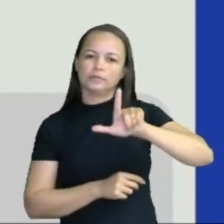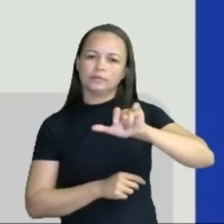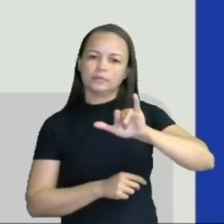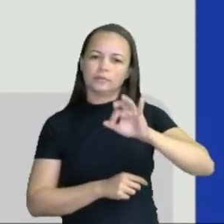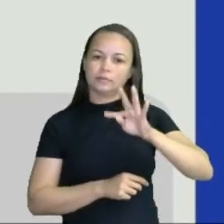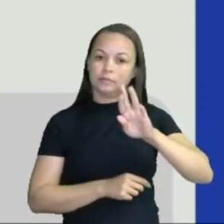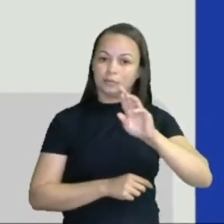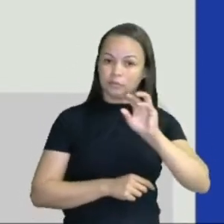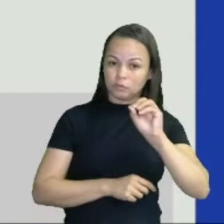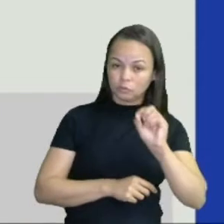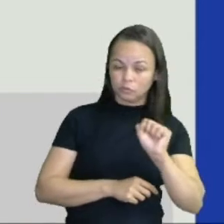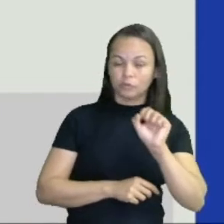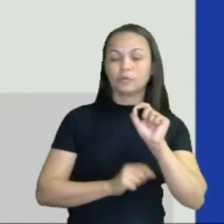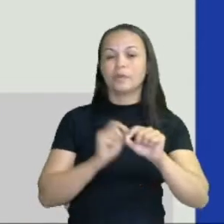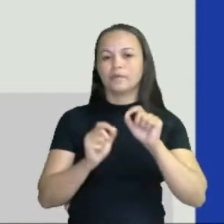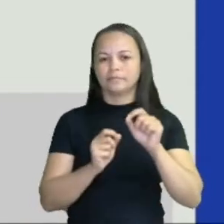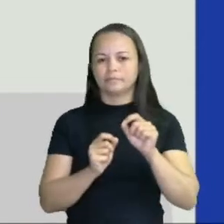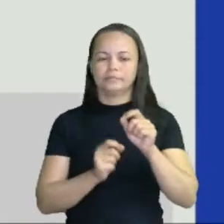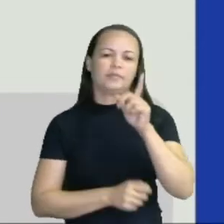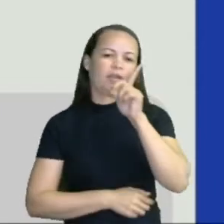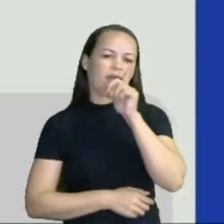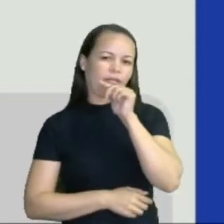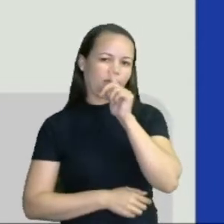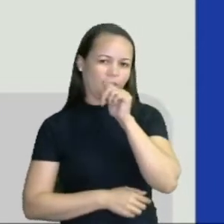A água.